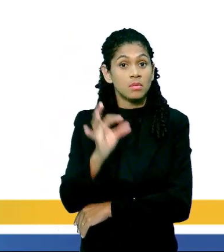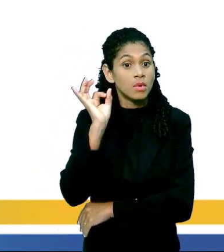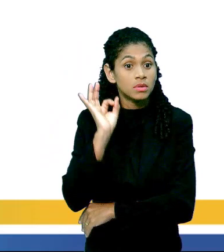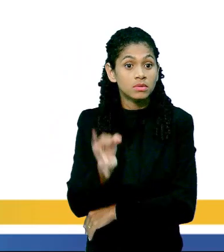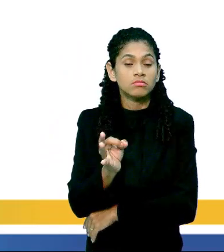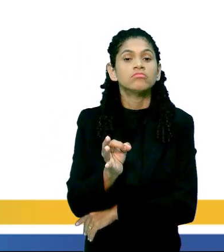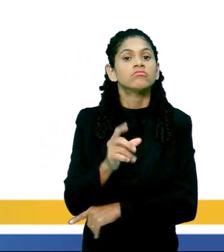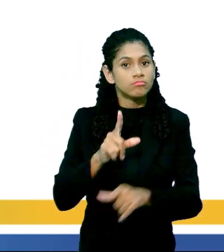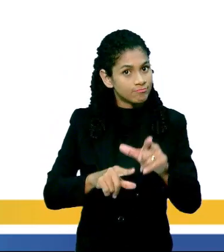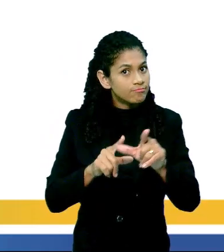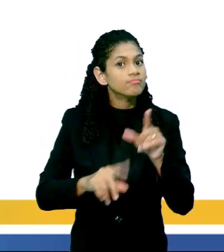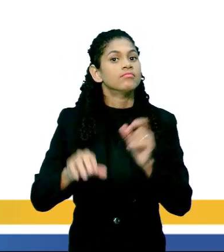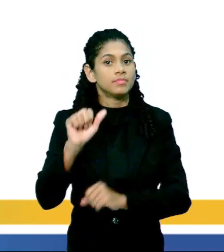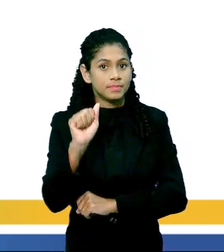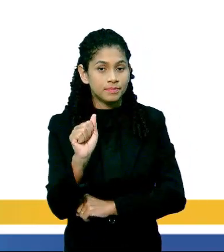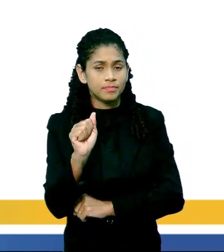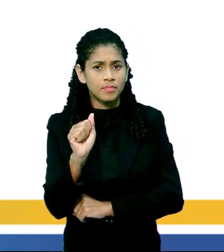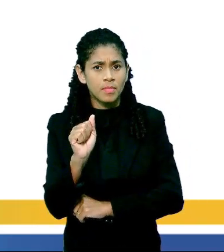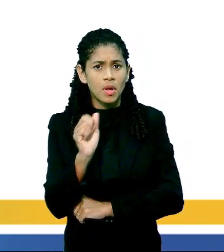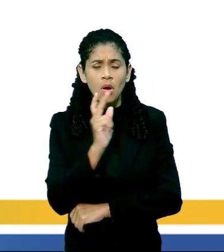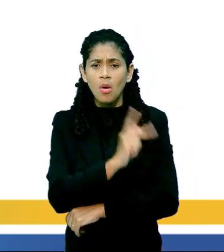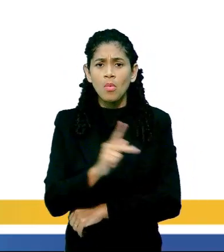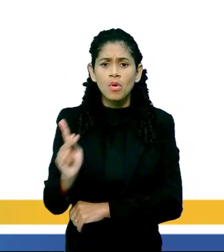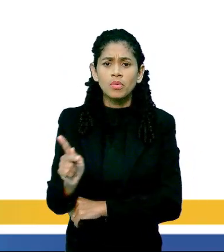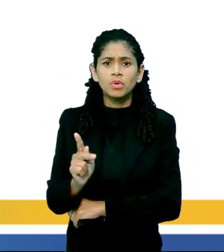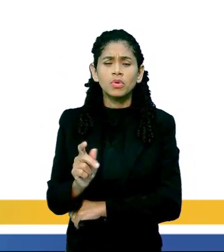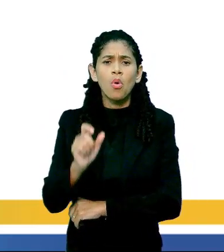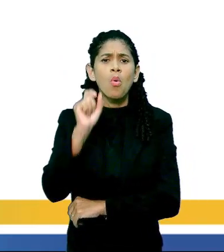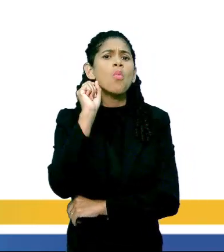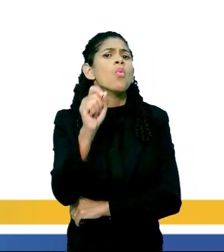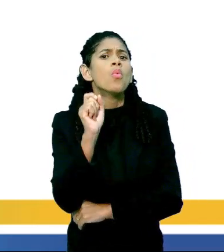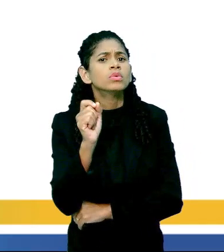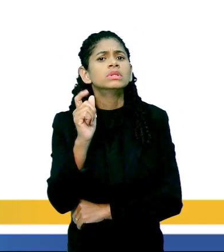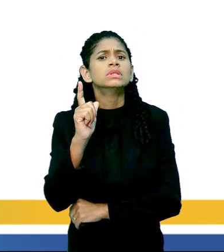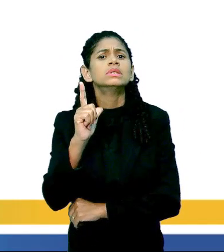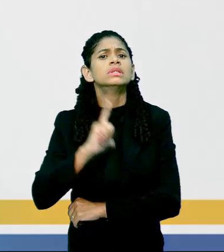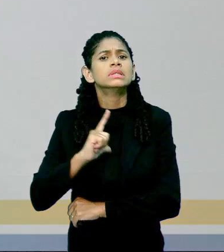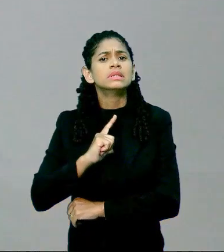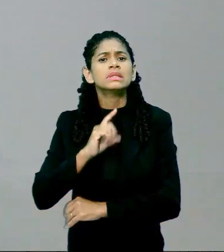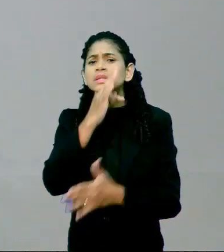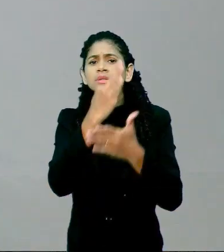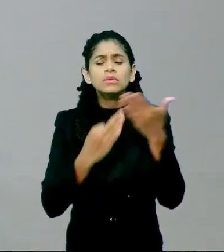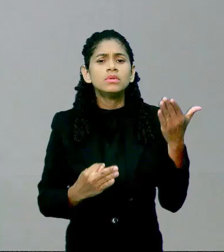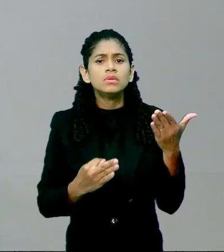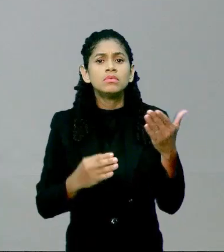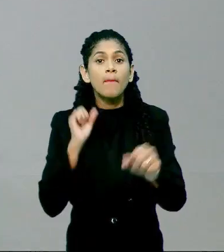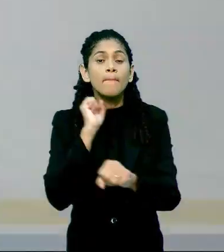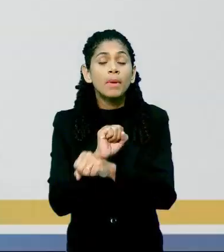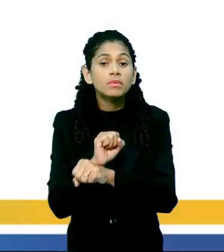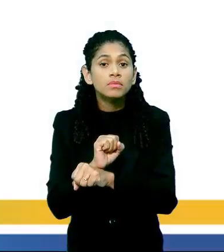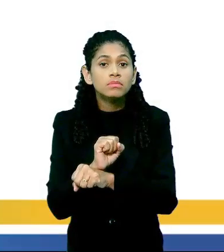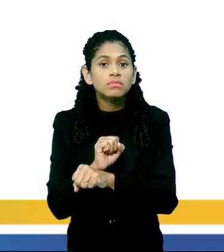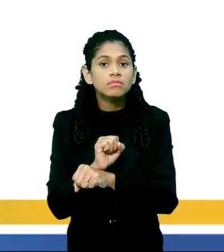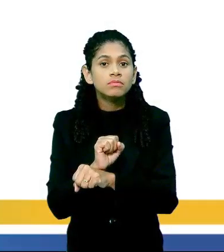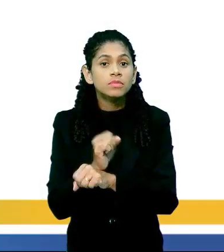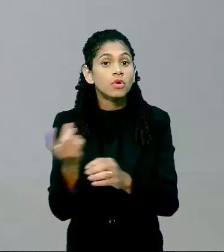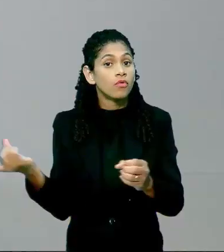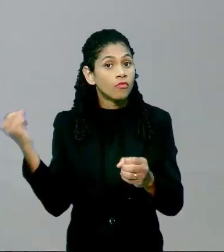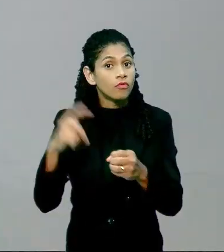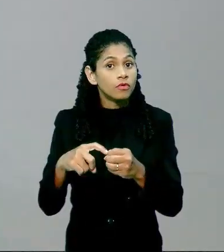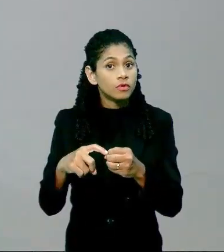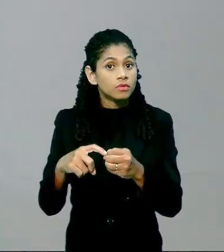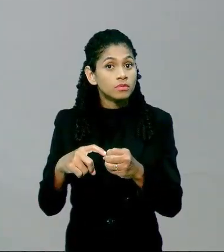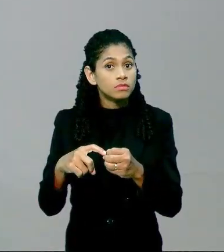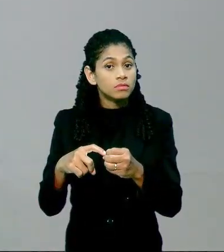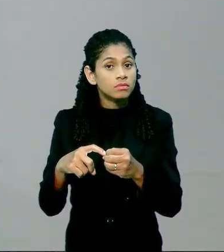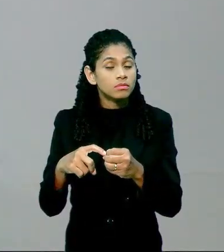avançar para a próxima. Ah, professor, mas eu queria saber o que tem no texto. Então você pausa, fica estátua, volta para lá.